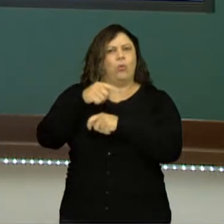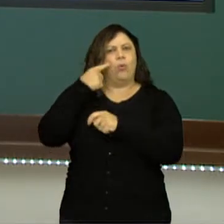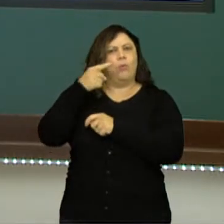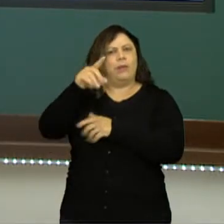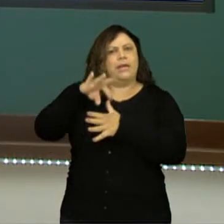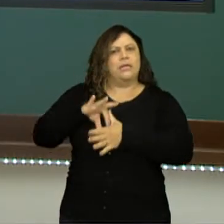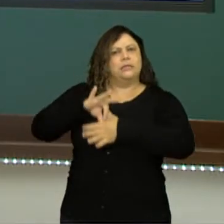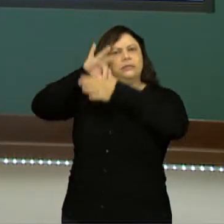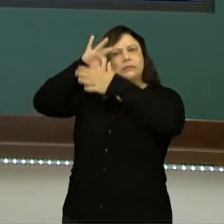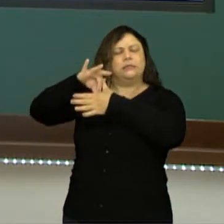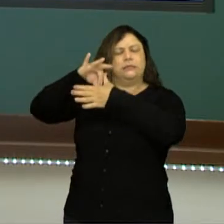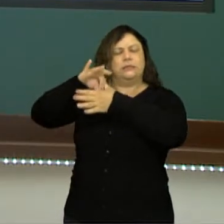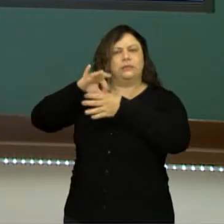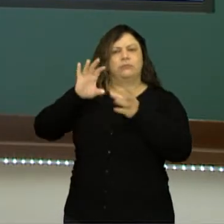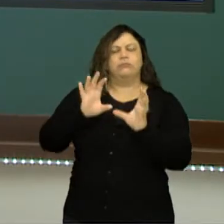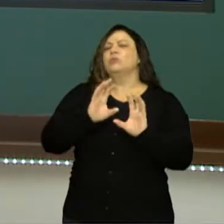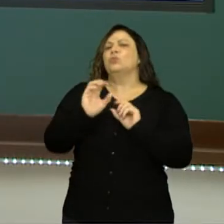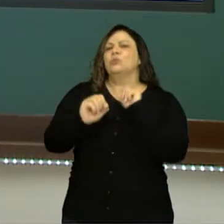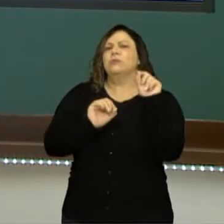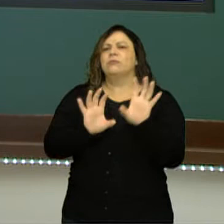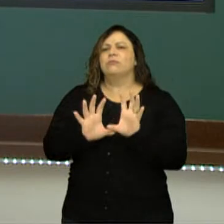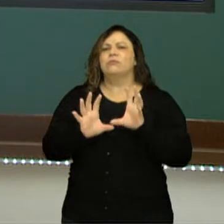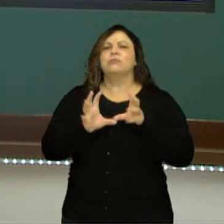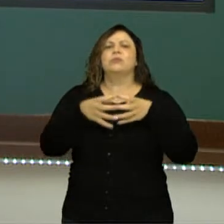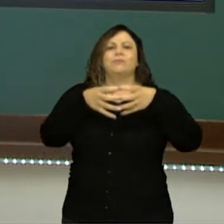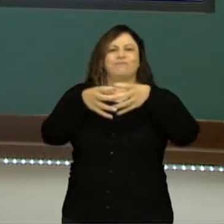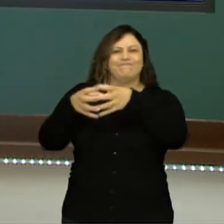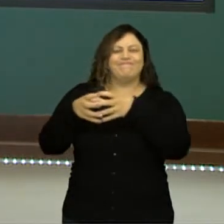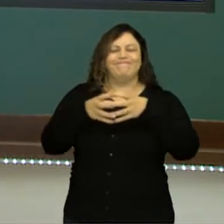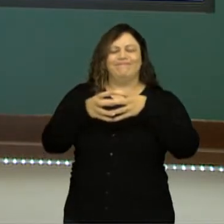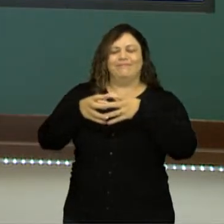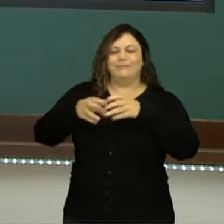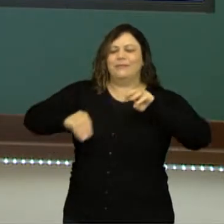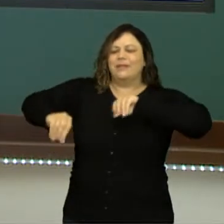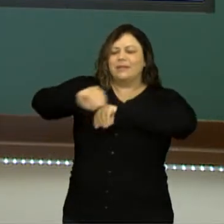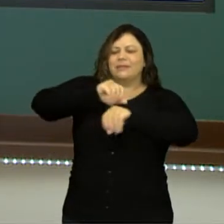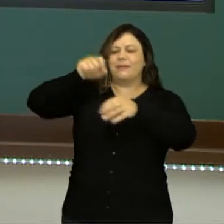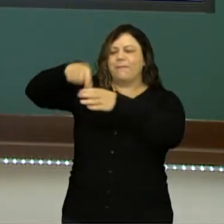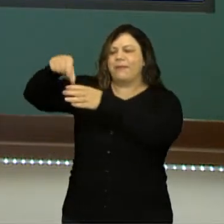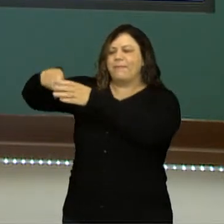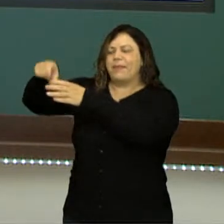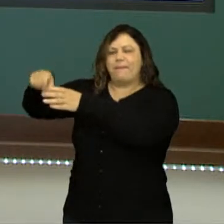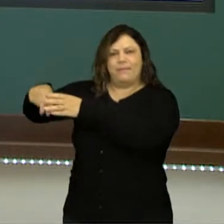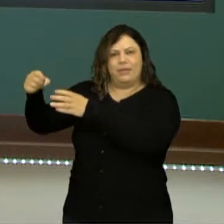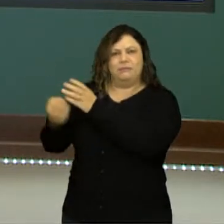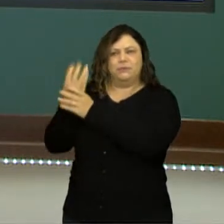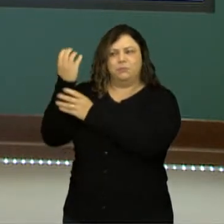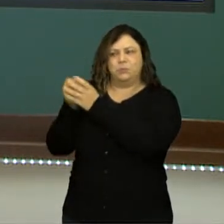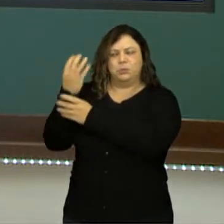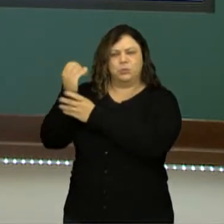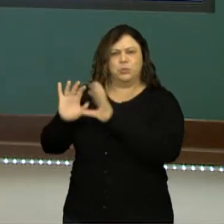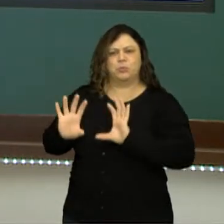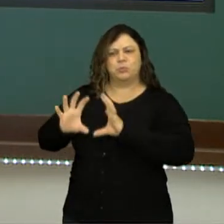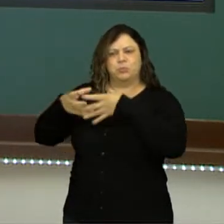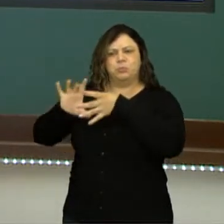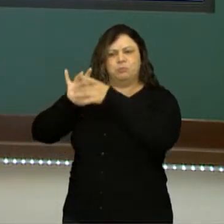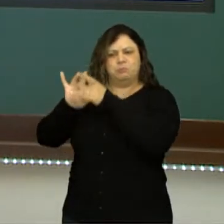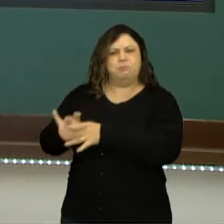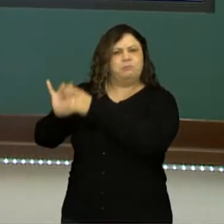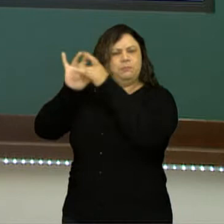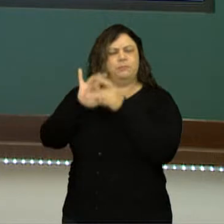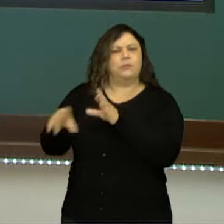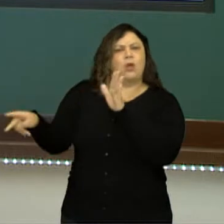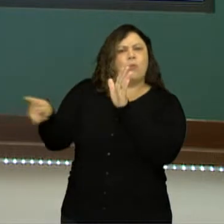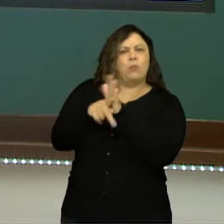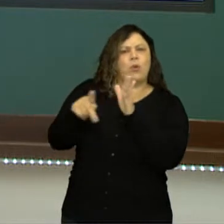a chamada coletivização dos campos. As áreas de produção rural passaram a ser coletivas,